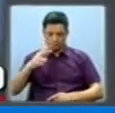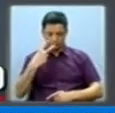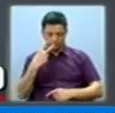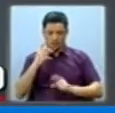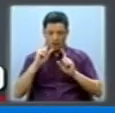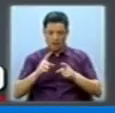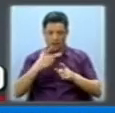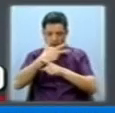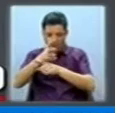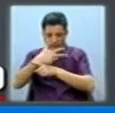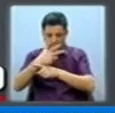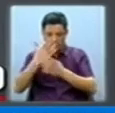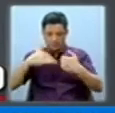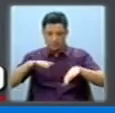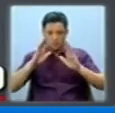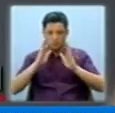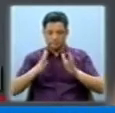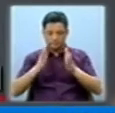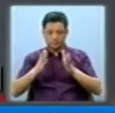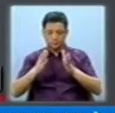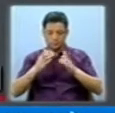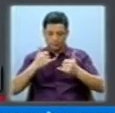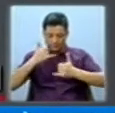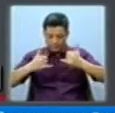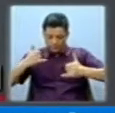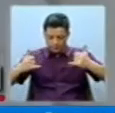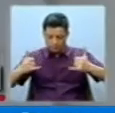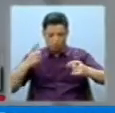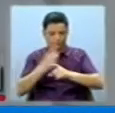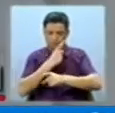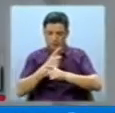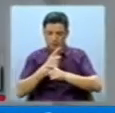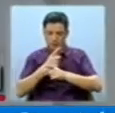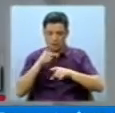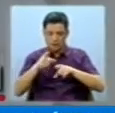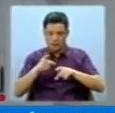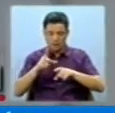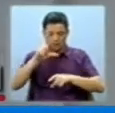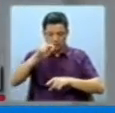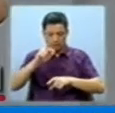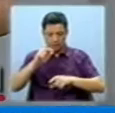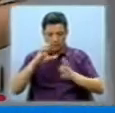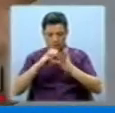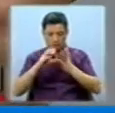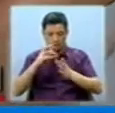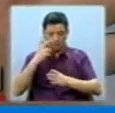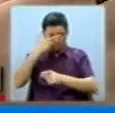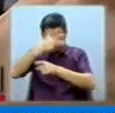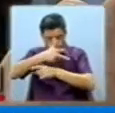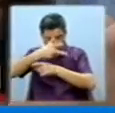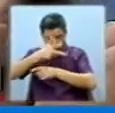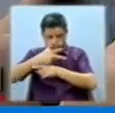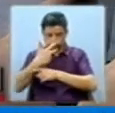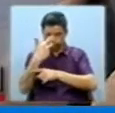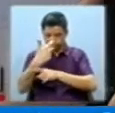pacientes. Os pacientes não precisam estar conectados com fios ou com oxímetros a máquinas. Simplesmente a maca dele tem uma câmara e essa câmara está a